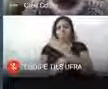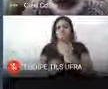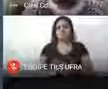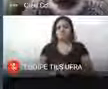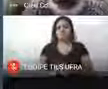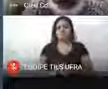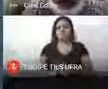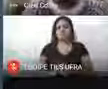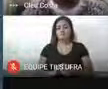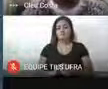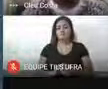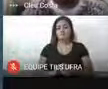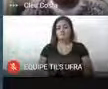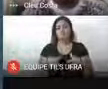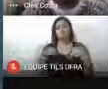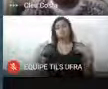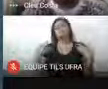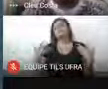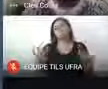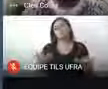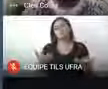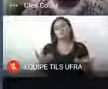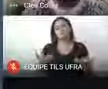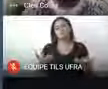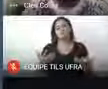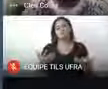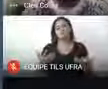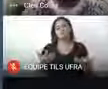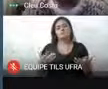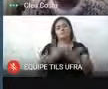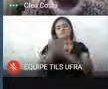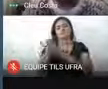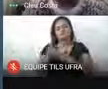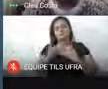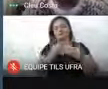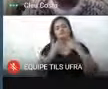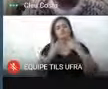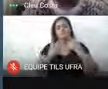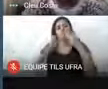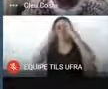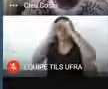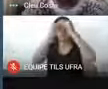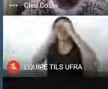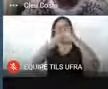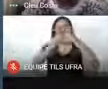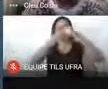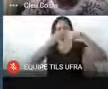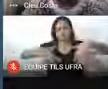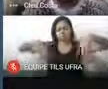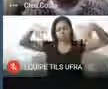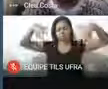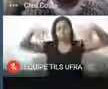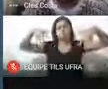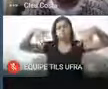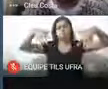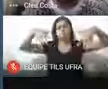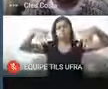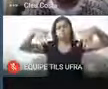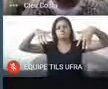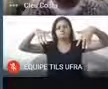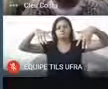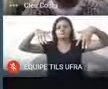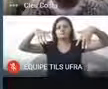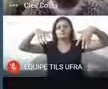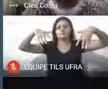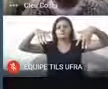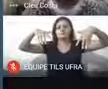as ramificações que os estudos da linguagem possuem, né? Eu acho que o sujeito, quando a gente coloca o